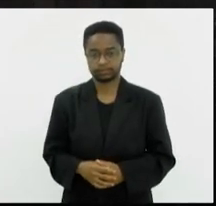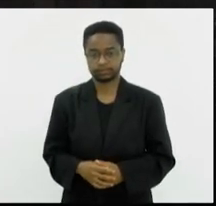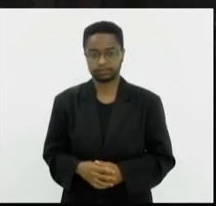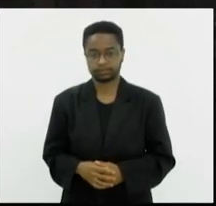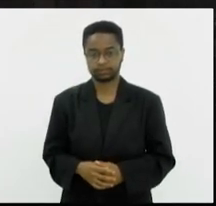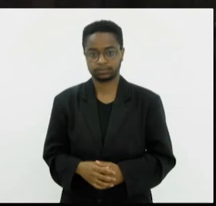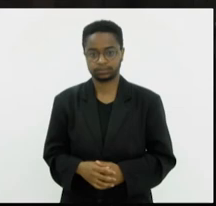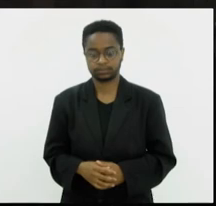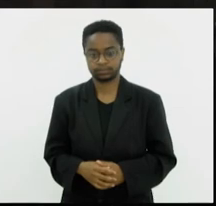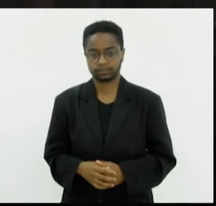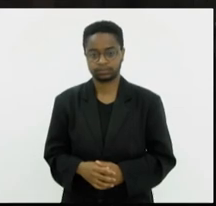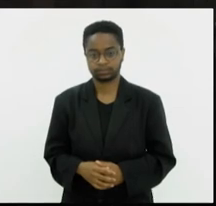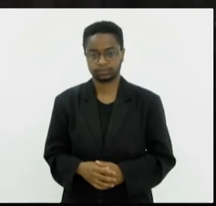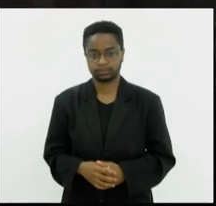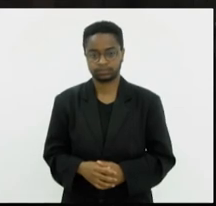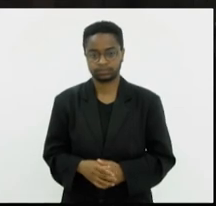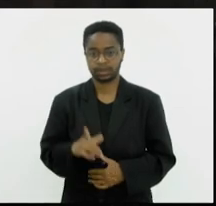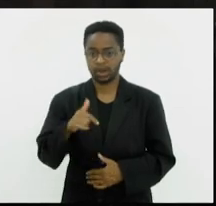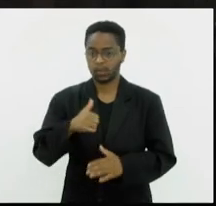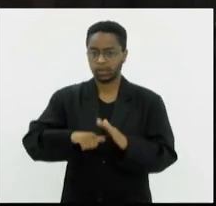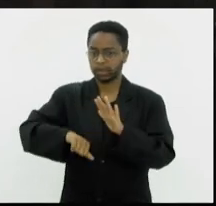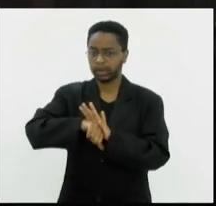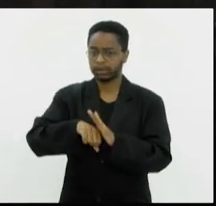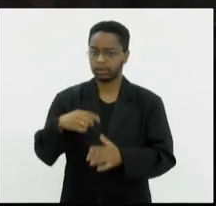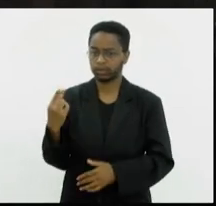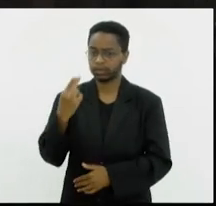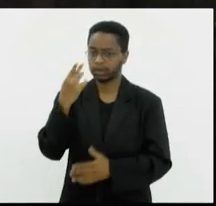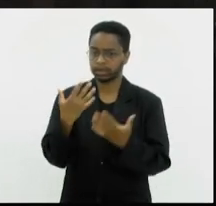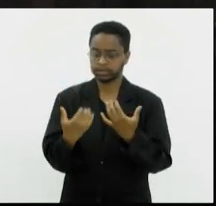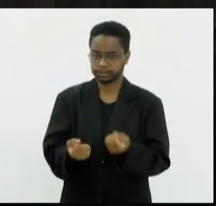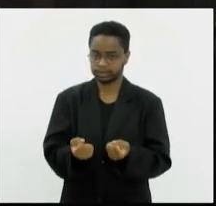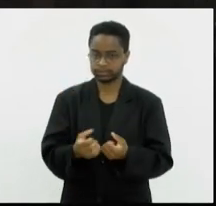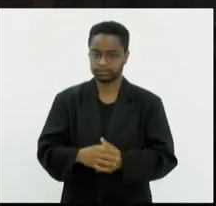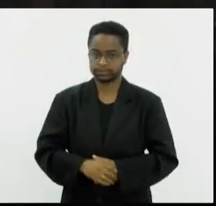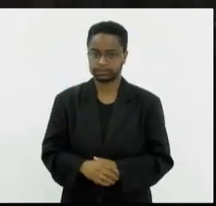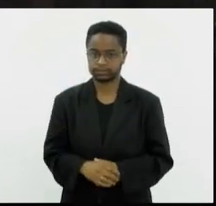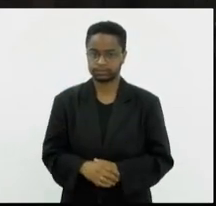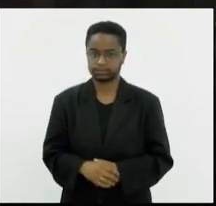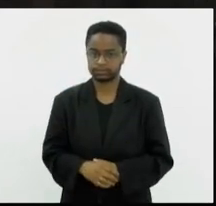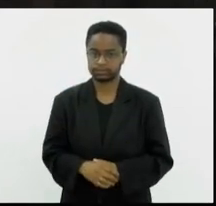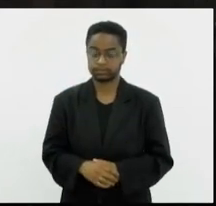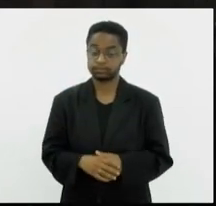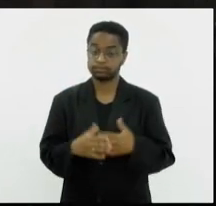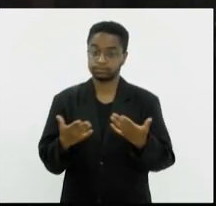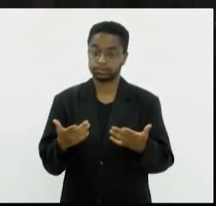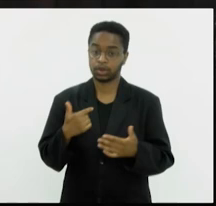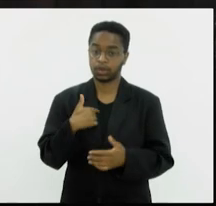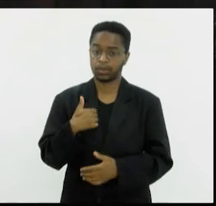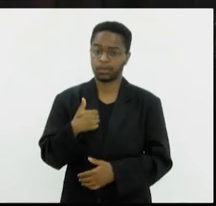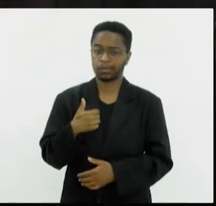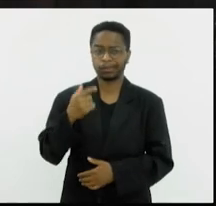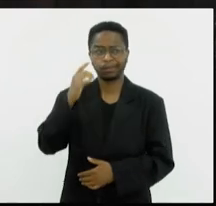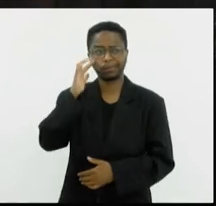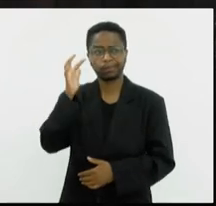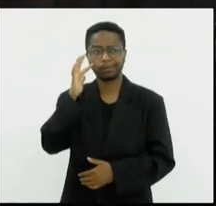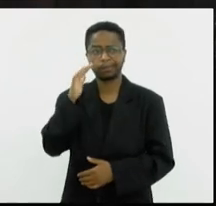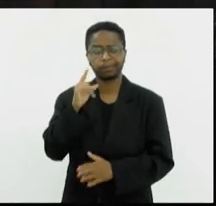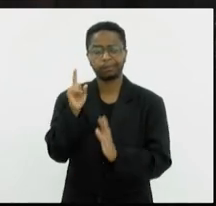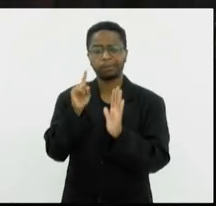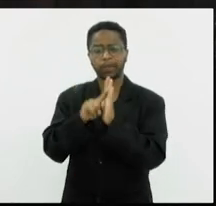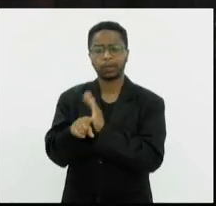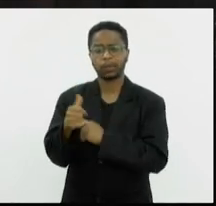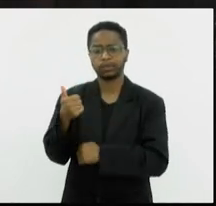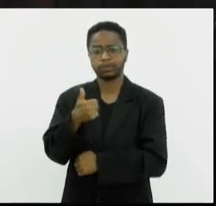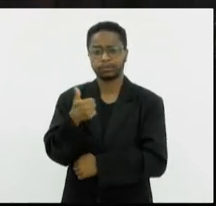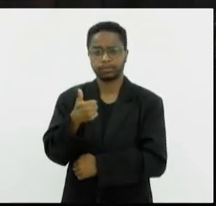policial um crime inaceitável aí a primeira pergunta que eu